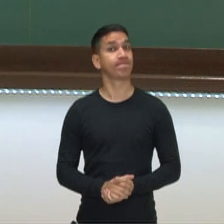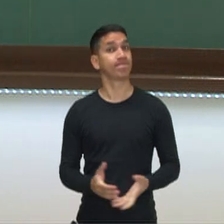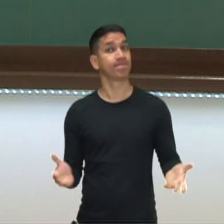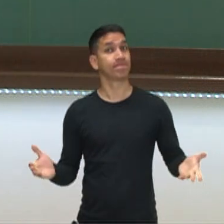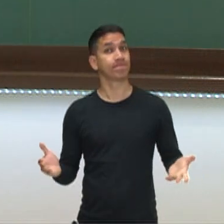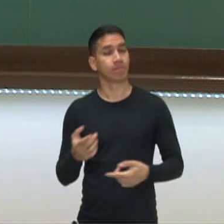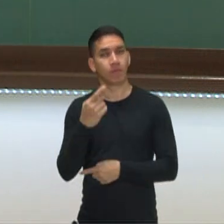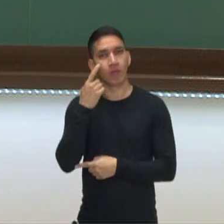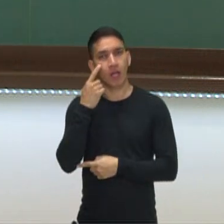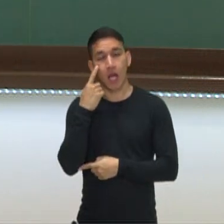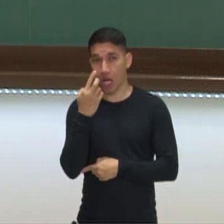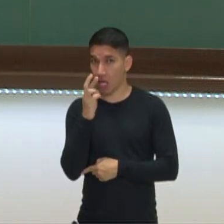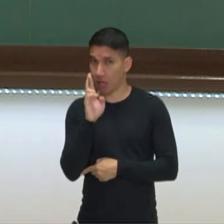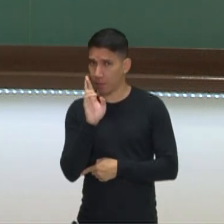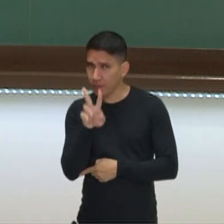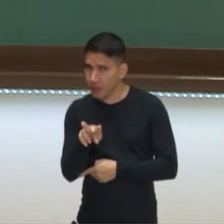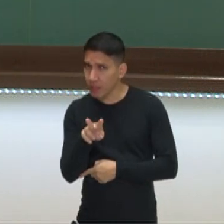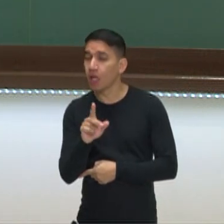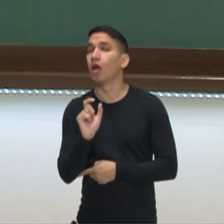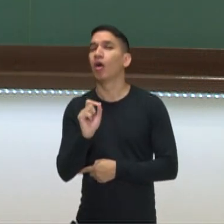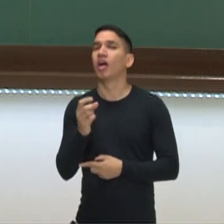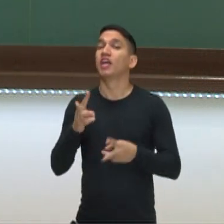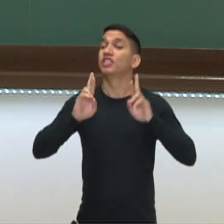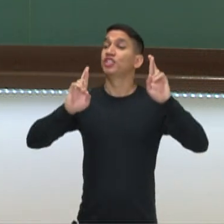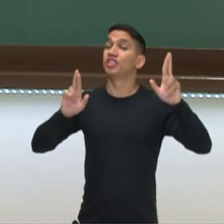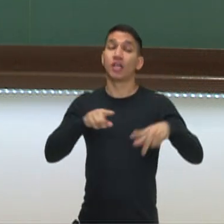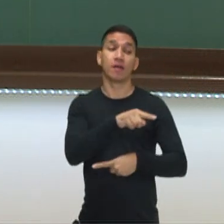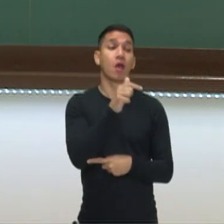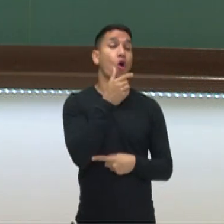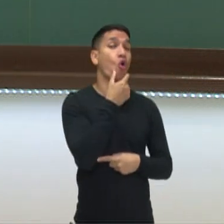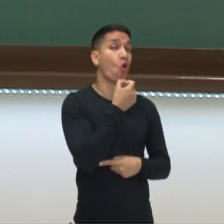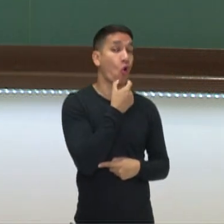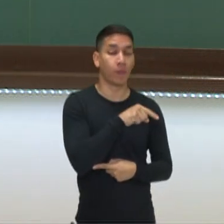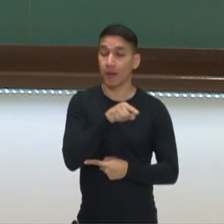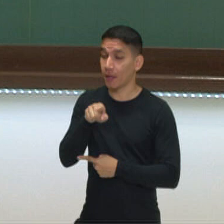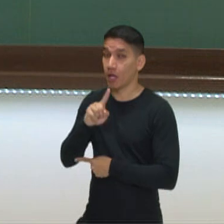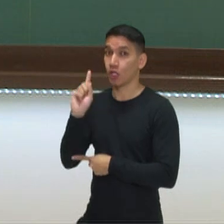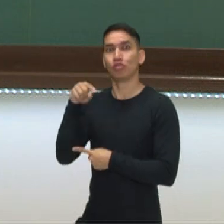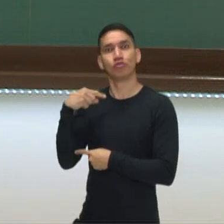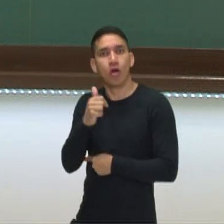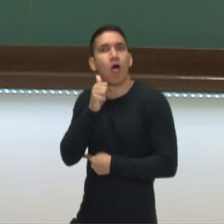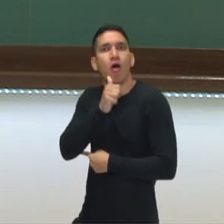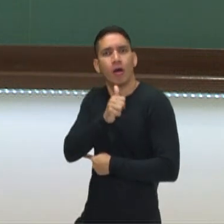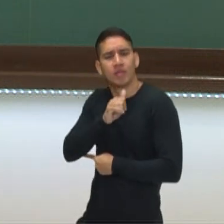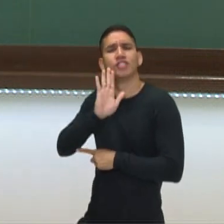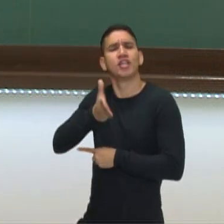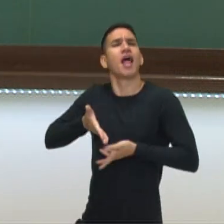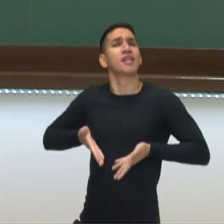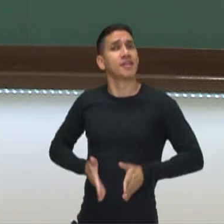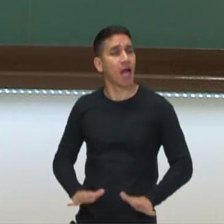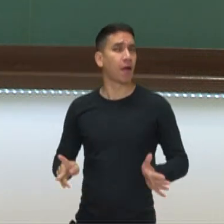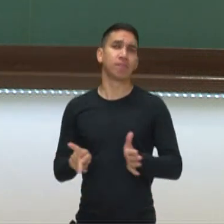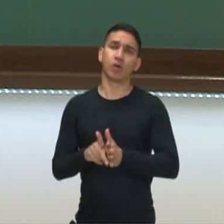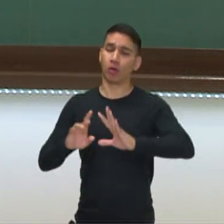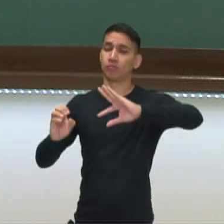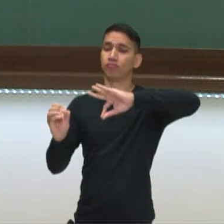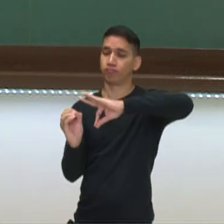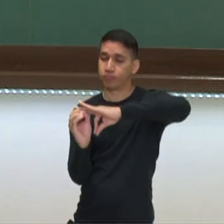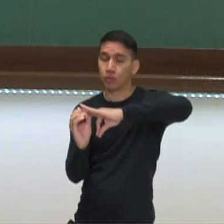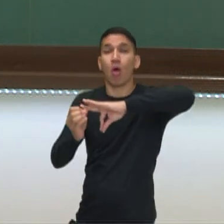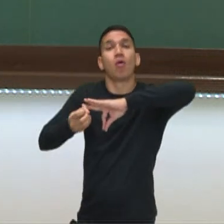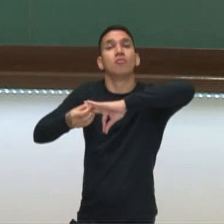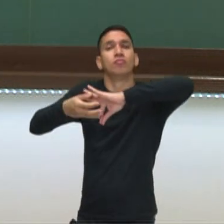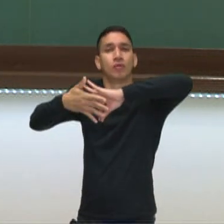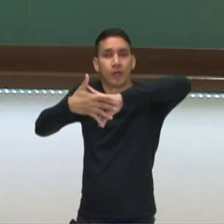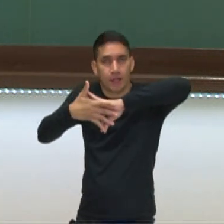E então, diferente dos meninos, nós mulheres, a gente já nasce sim com os ovócitos lá nos nossos